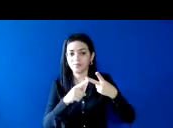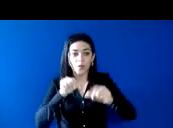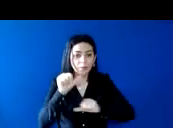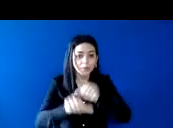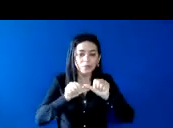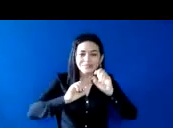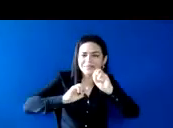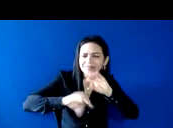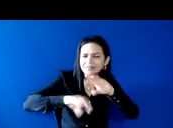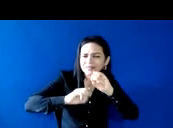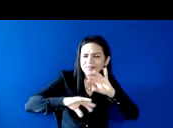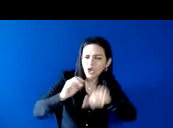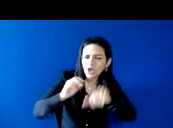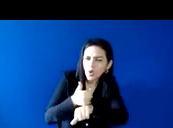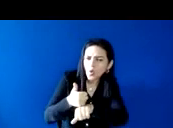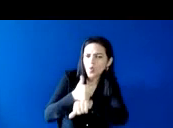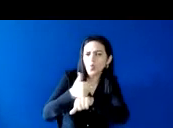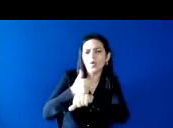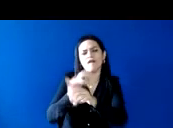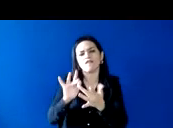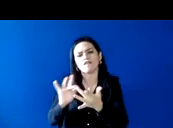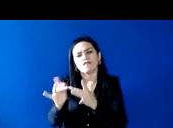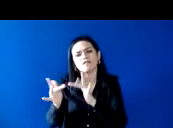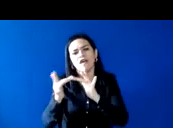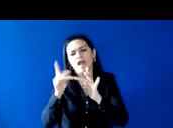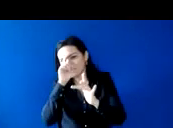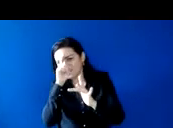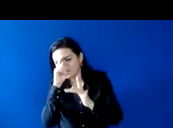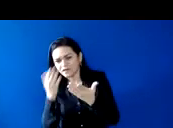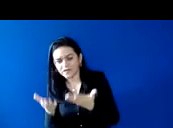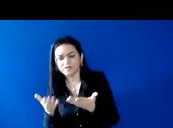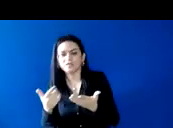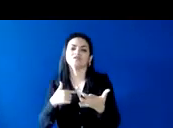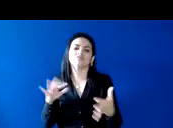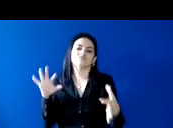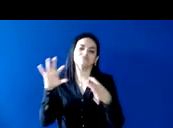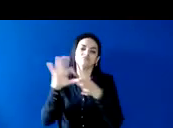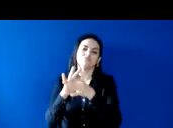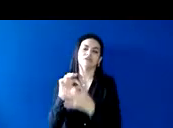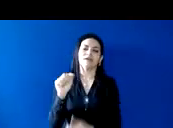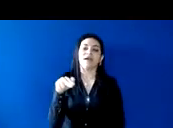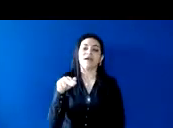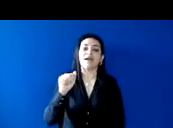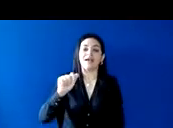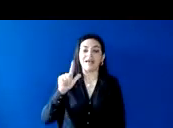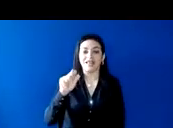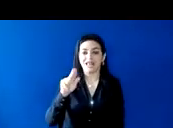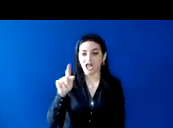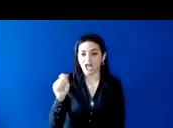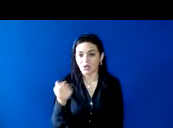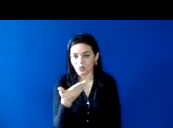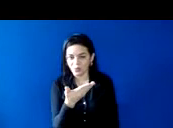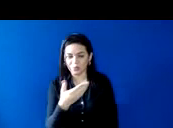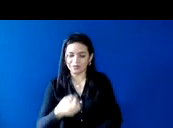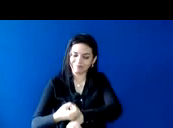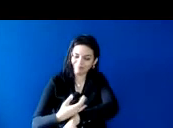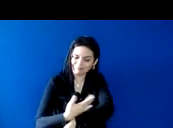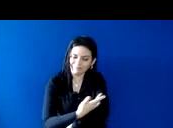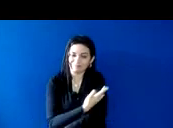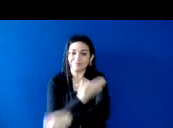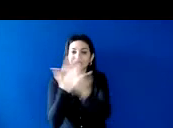e a qualificação dos serviços em rede, e aqui eu vou me irmanar a Ana Lúcia na sua emoção, né, ao